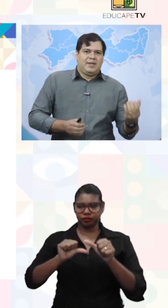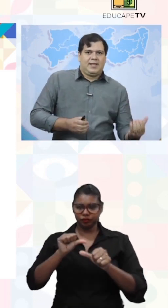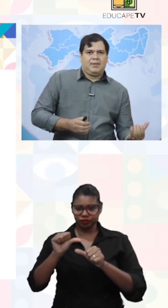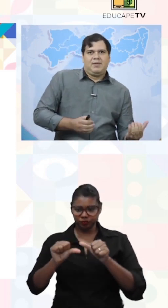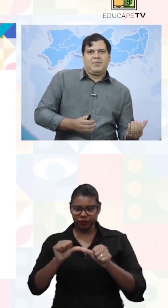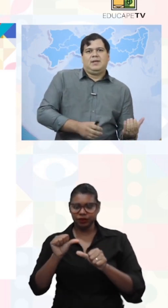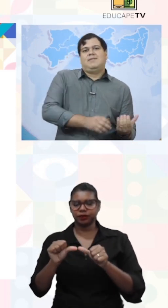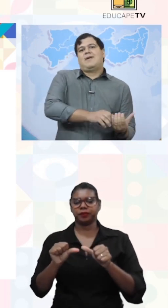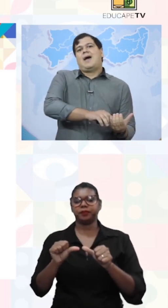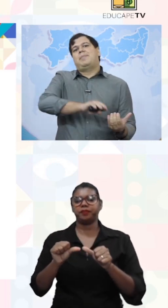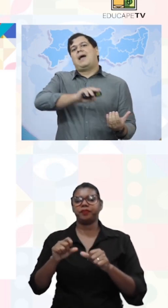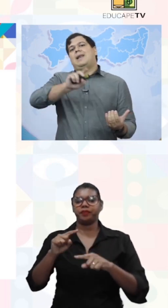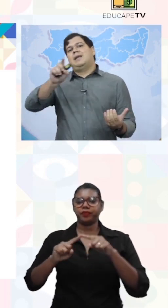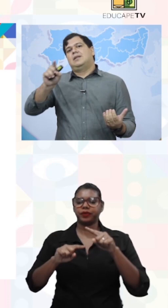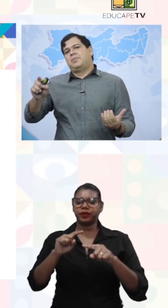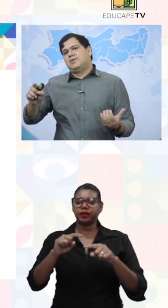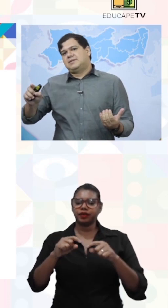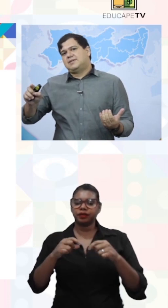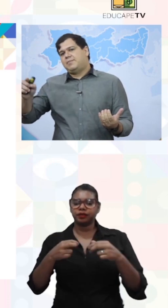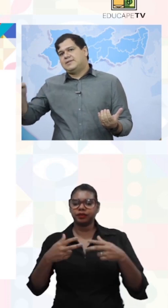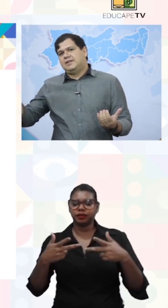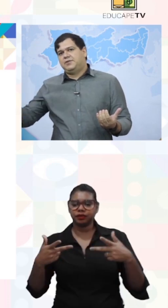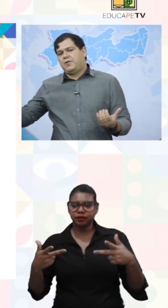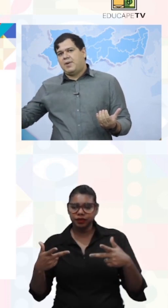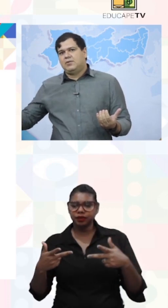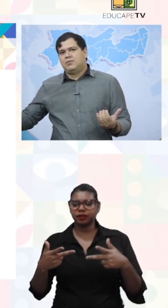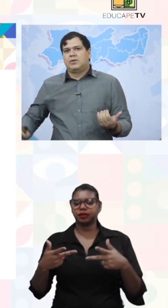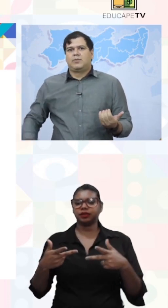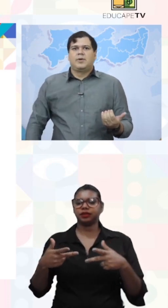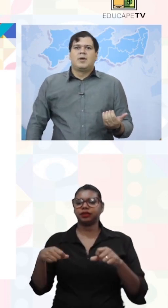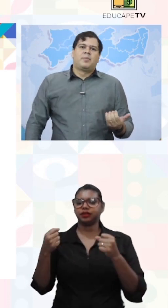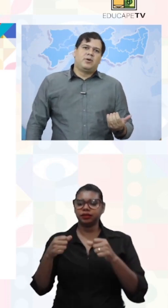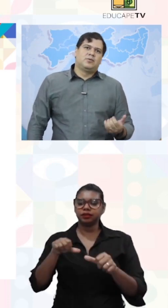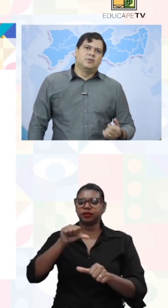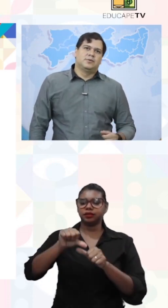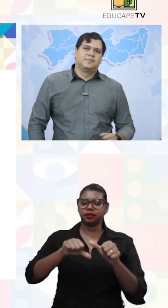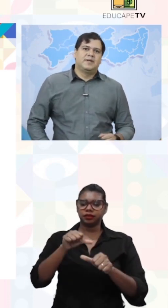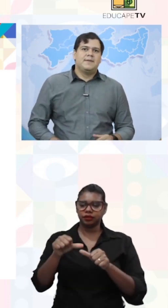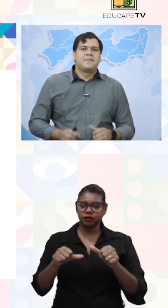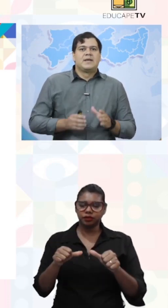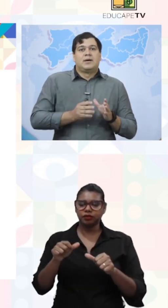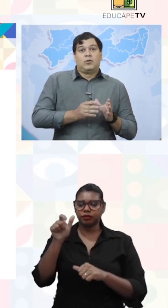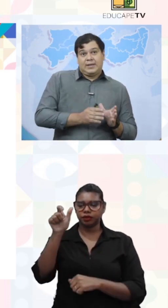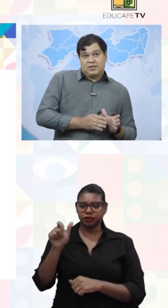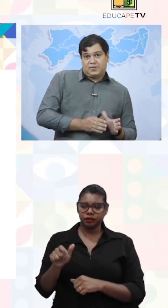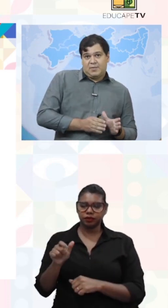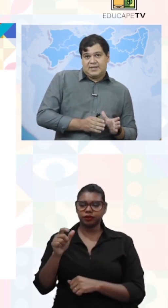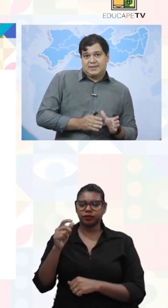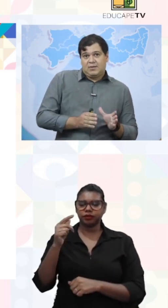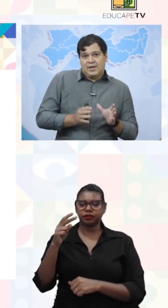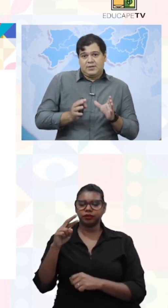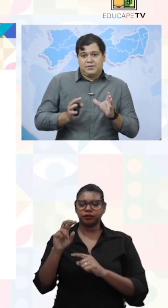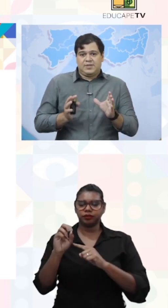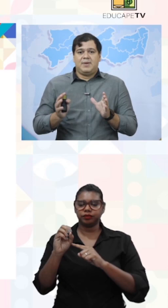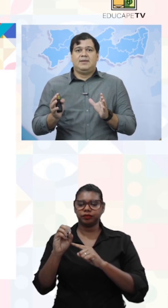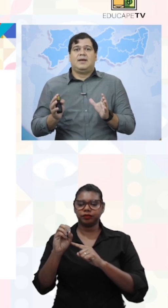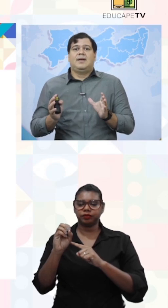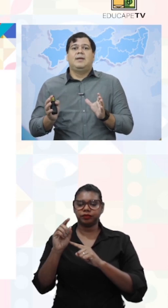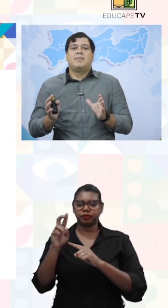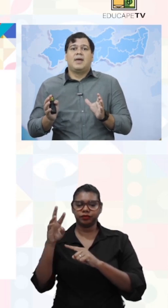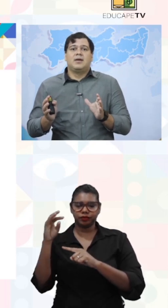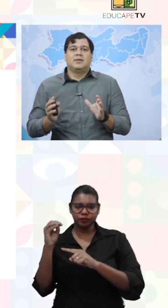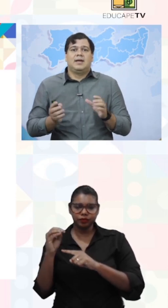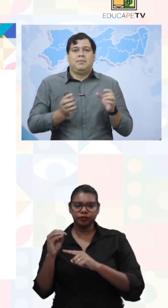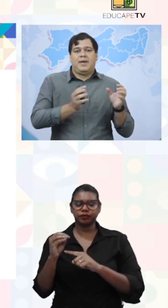Aquela matéria-prima que vai para a linha de produção para ser transformada num produto, né? A transformação é justamente